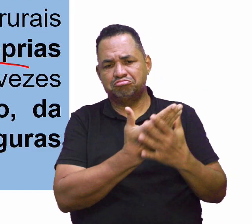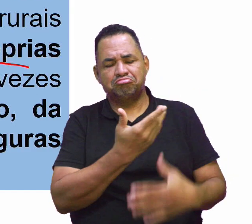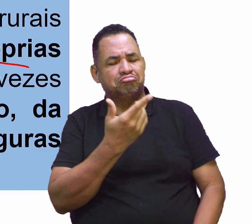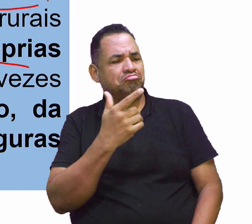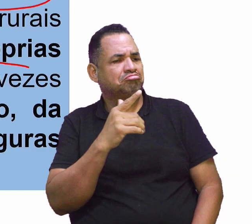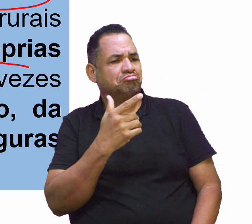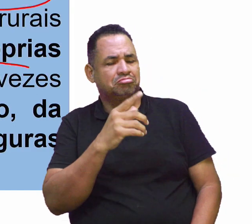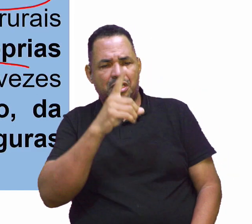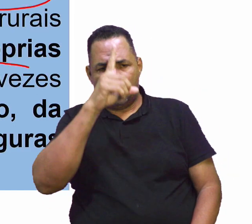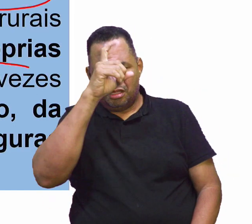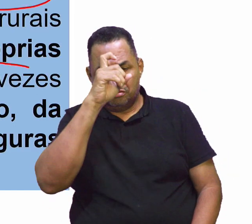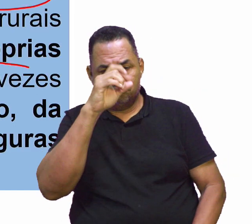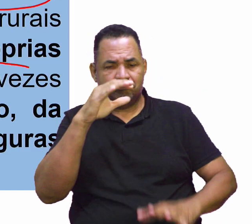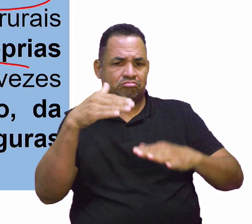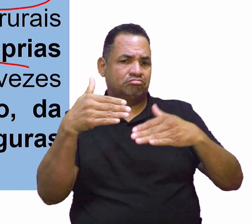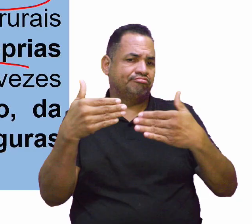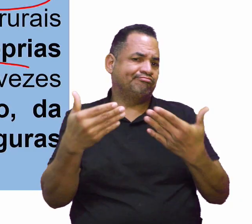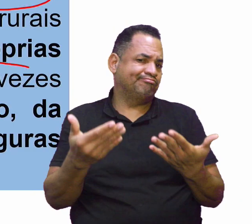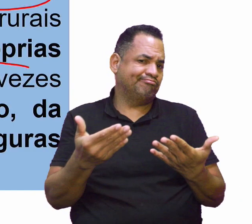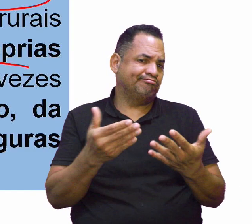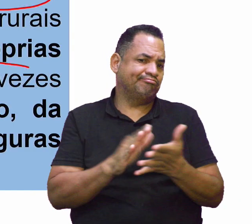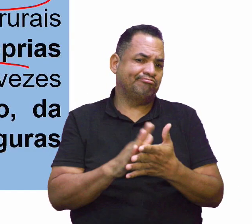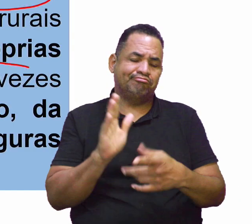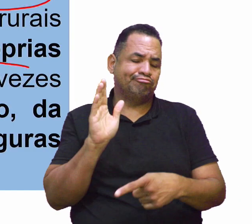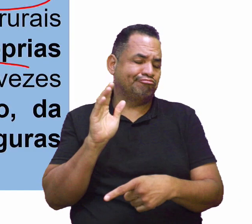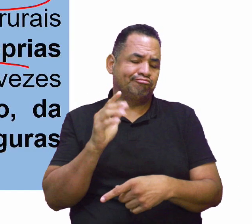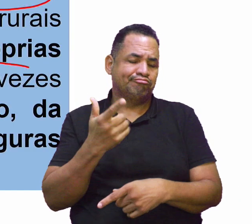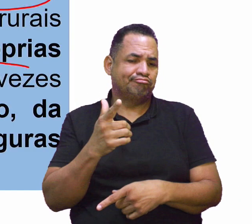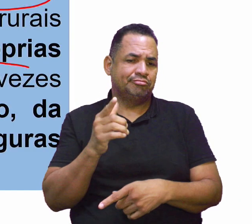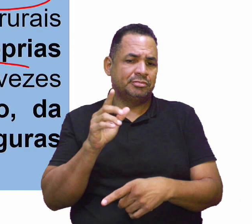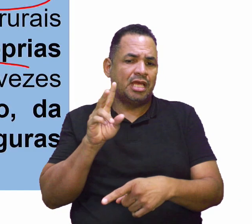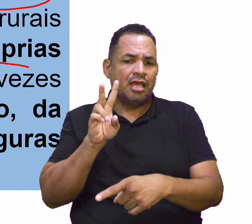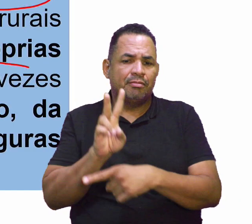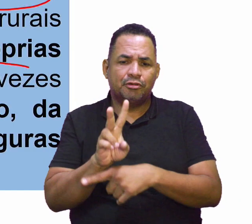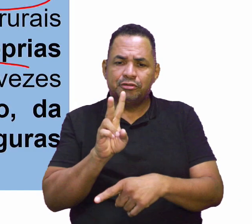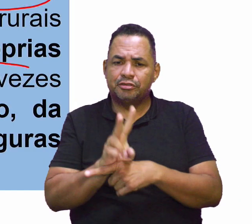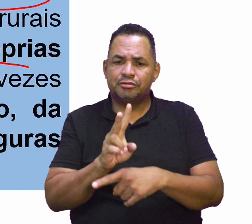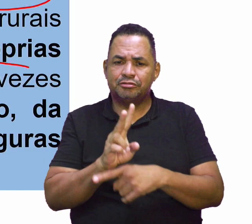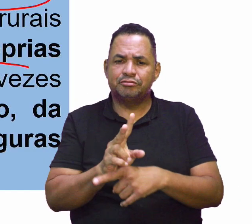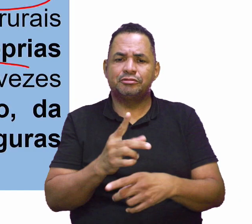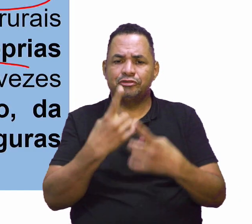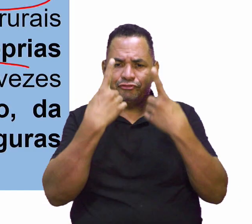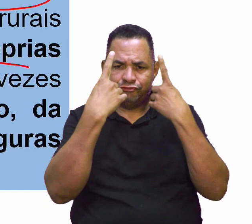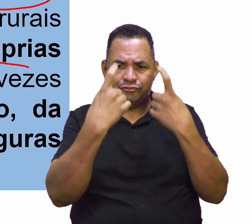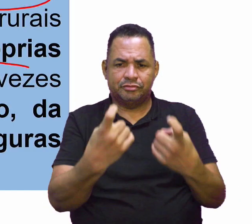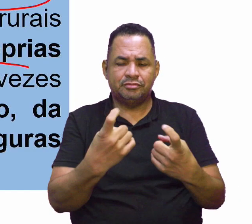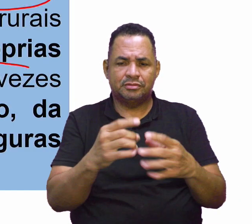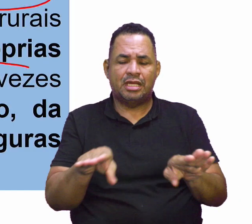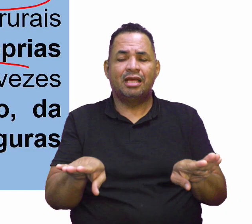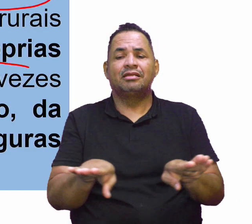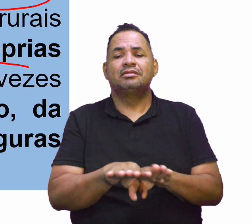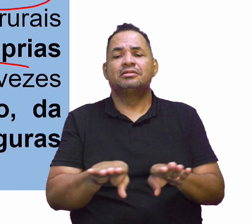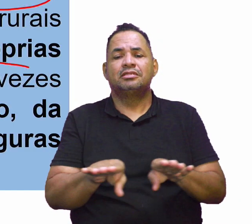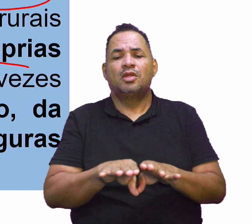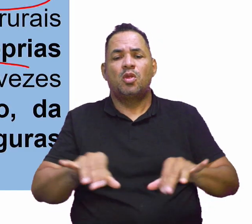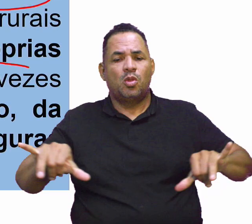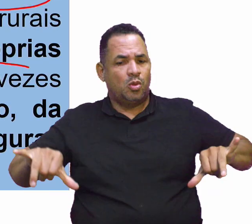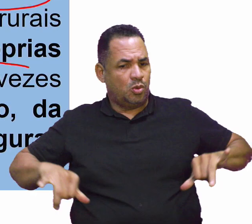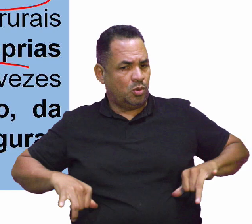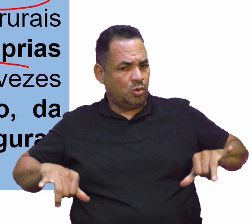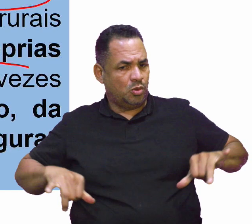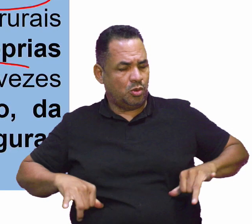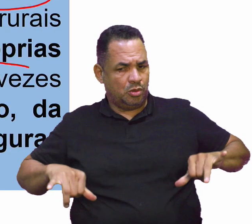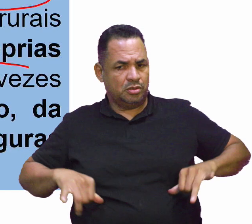e sem a proteção de abusos. Quem vai sofrer também com esse descaso vai